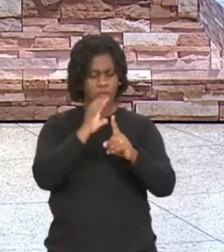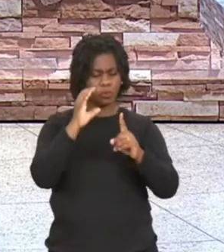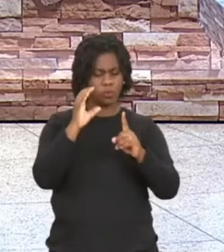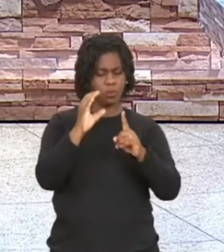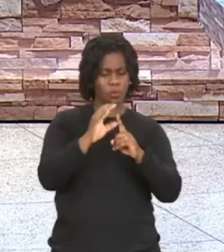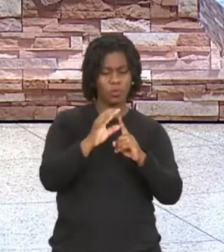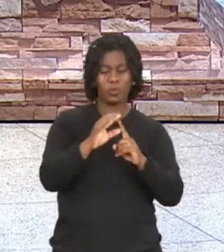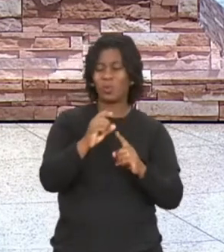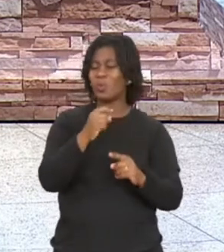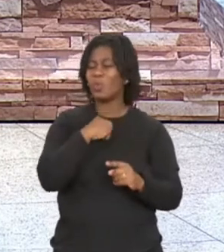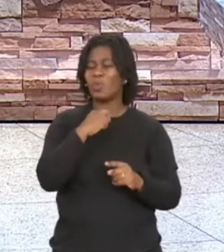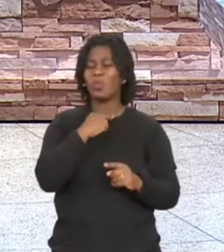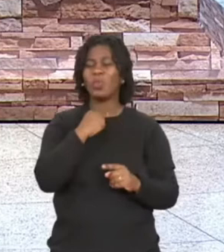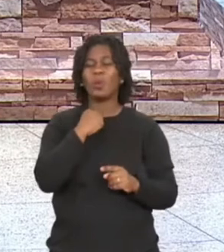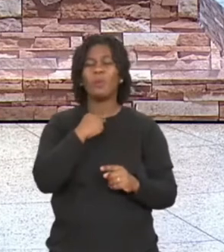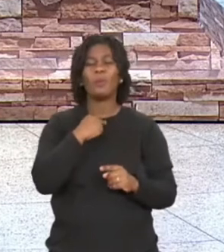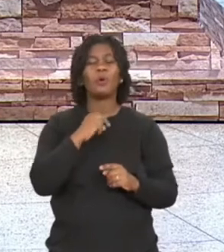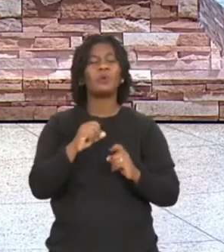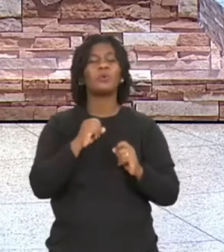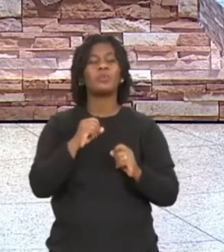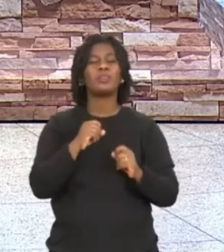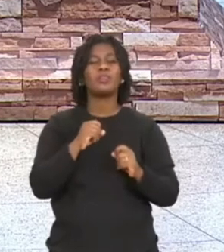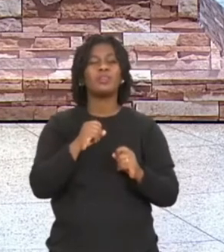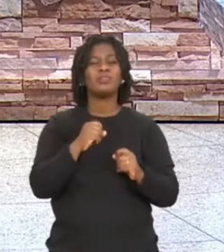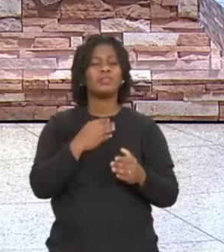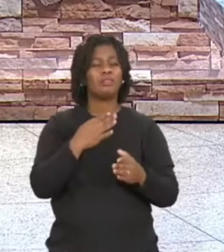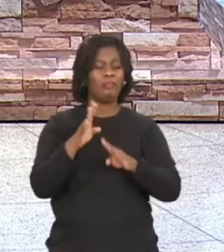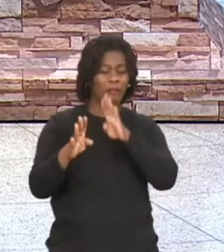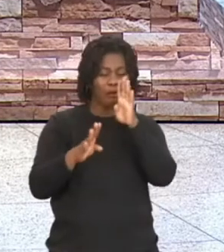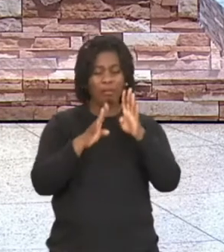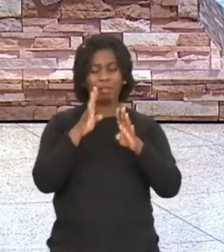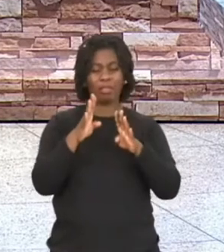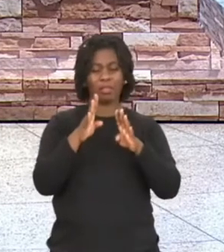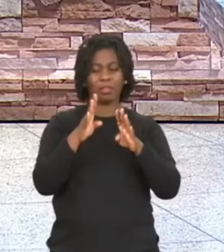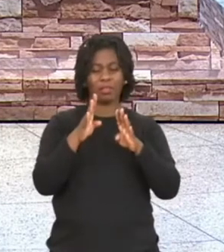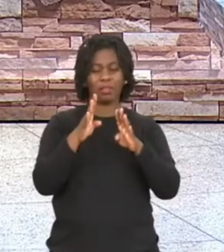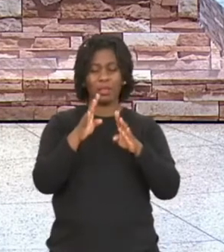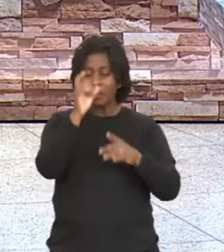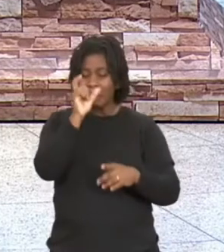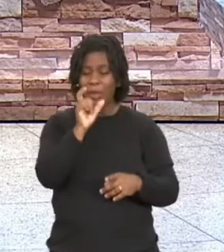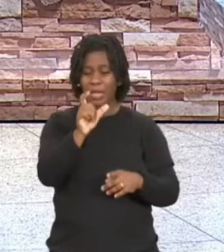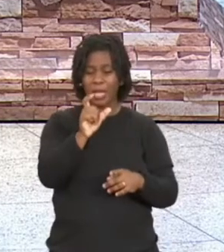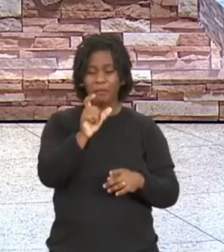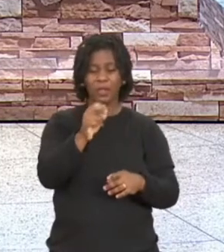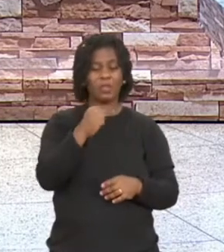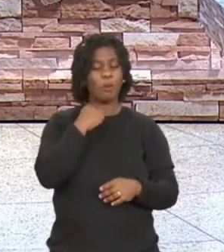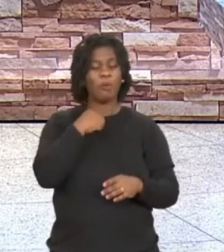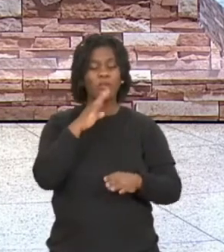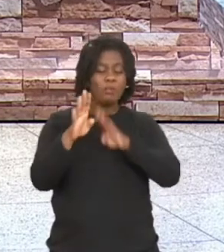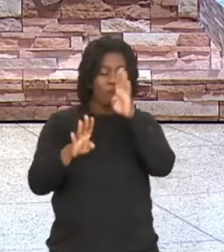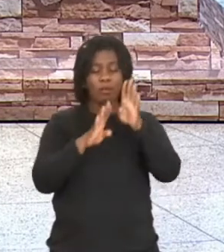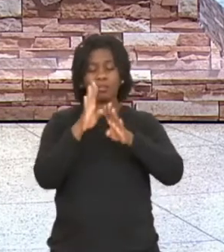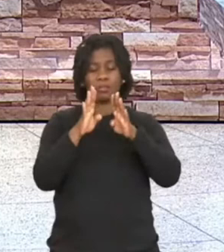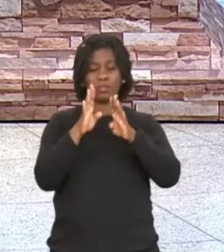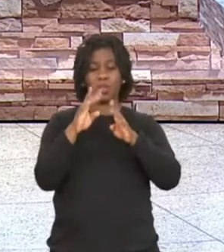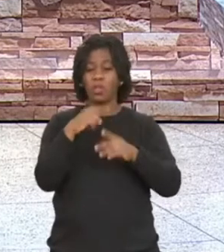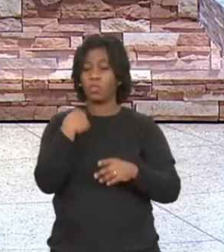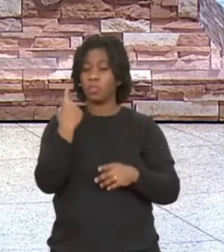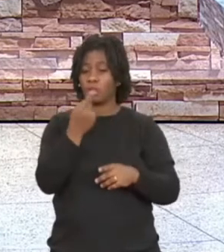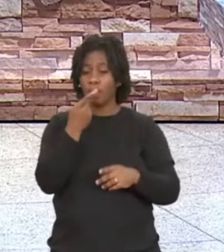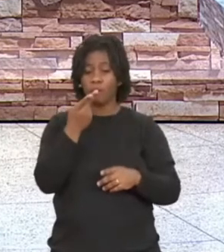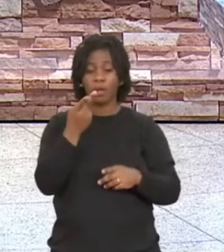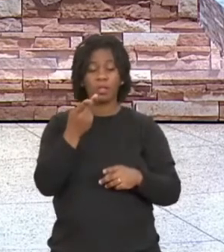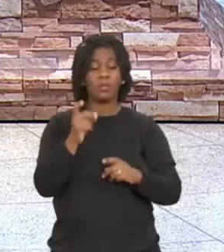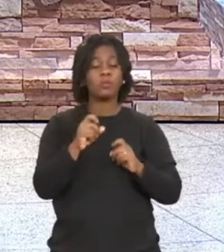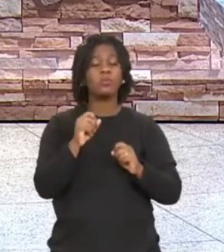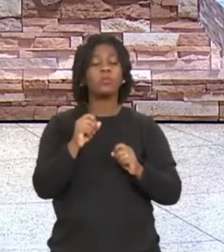mais uma reunião, essa palavra não pode ser mais uma palavra. Nós falamos tanto sobre o dia da